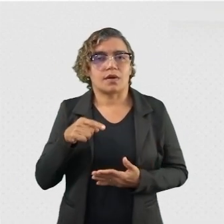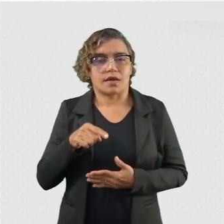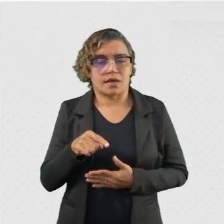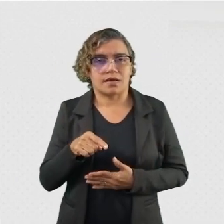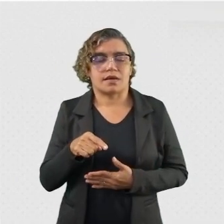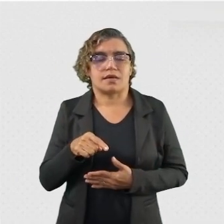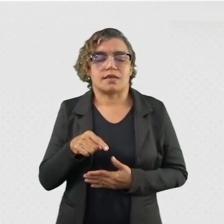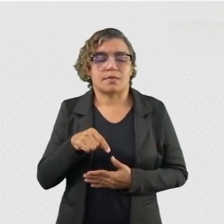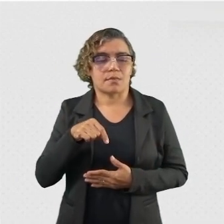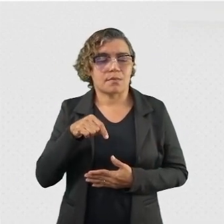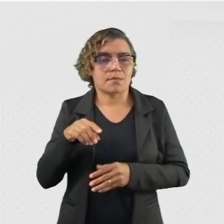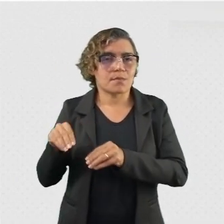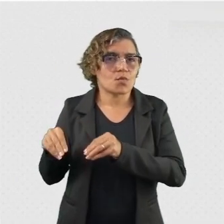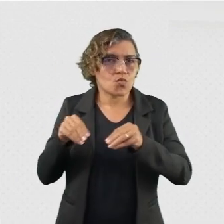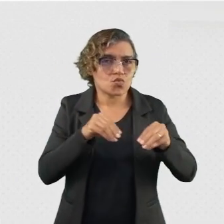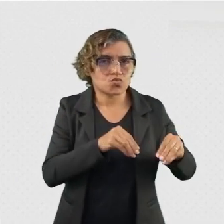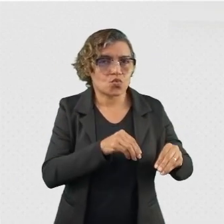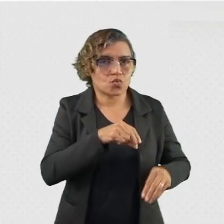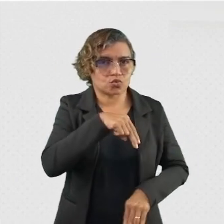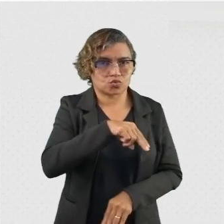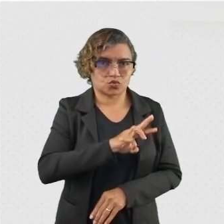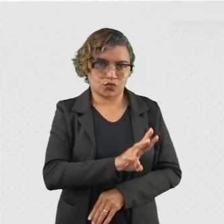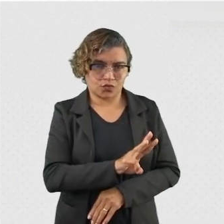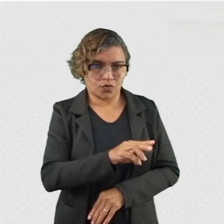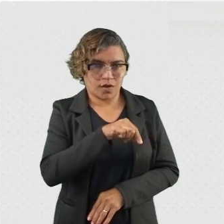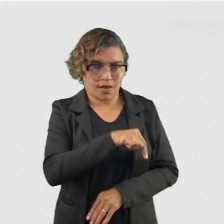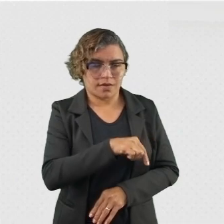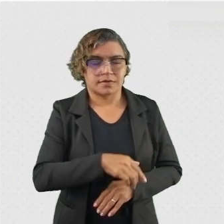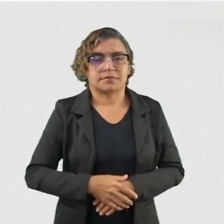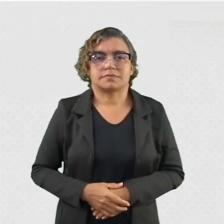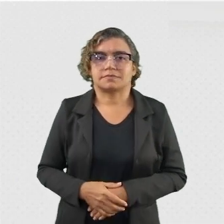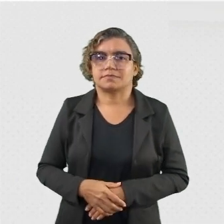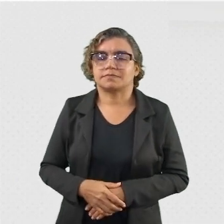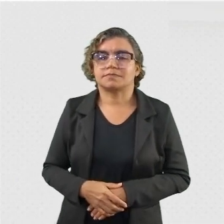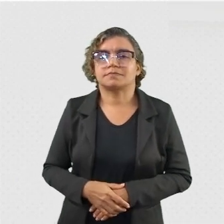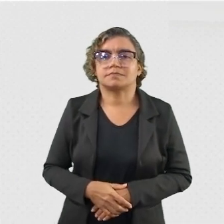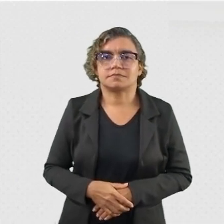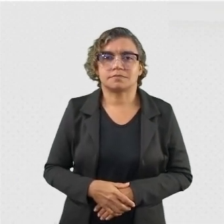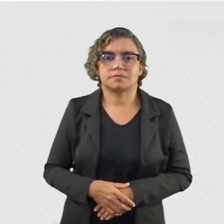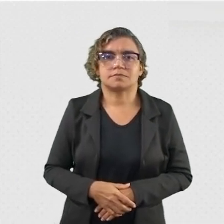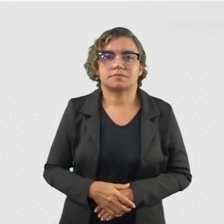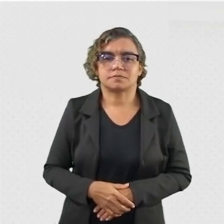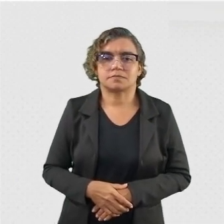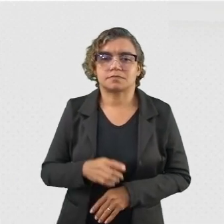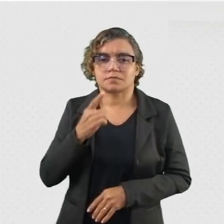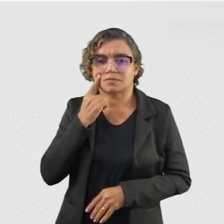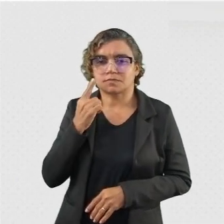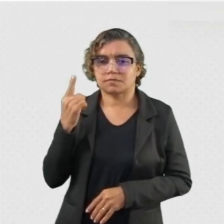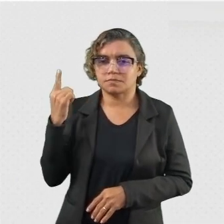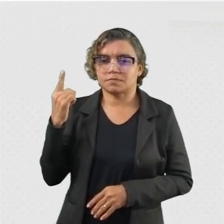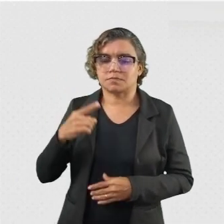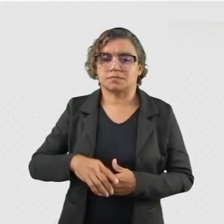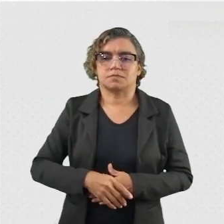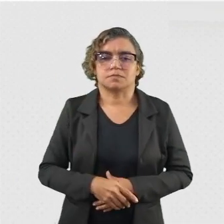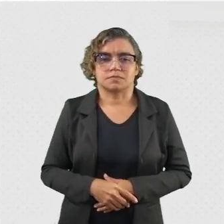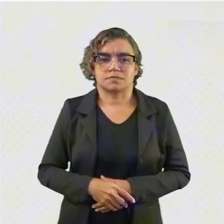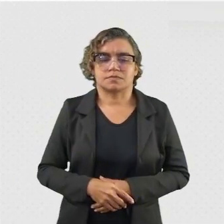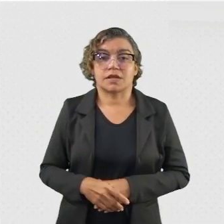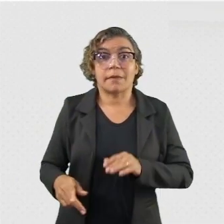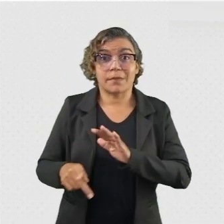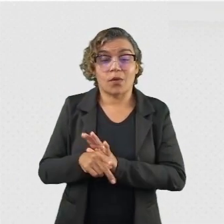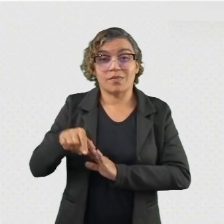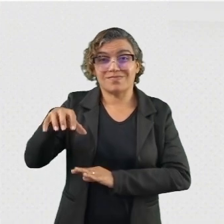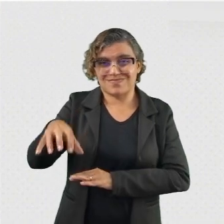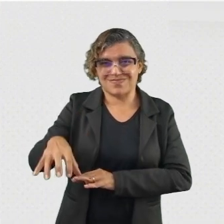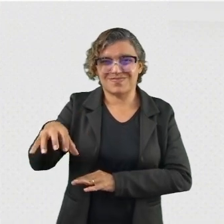York. E ele é de Londres, britânico, portanto. On his first day at work, he asked a